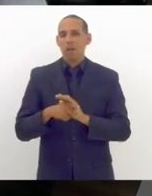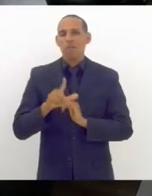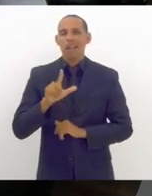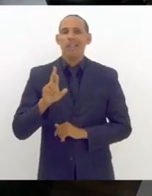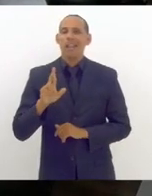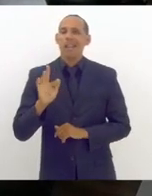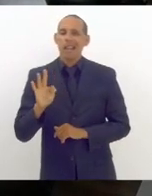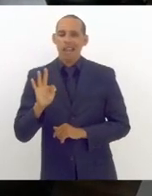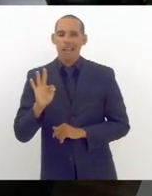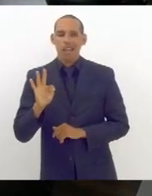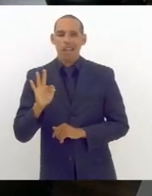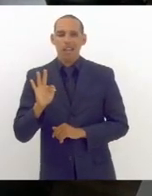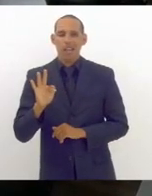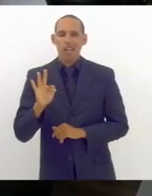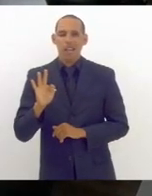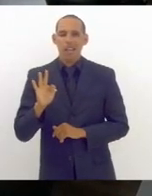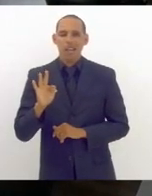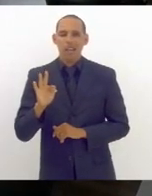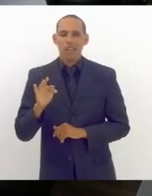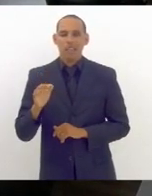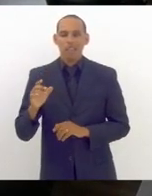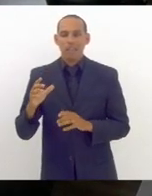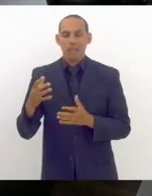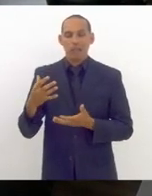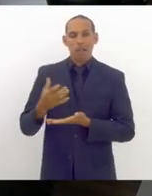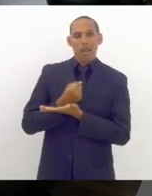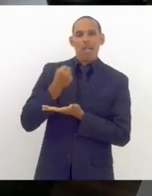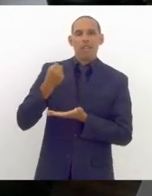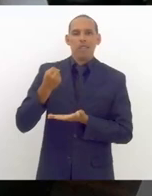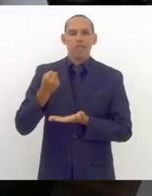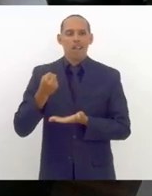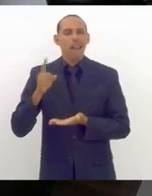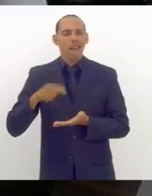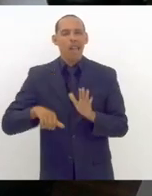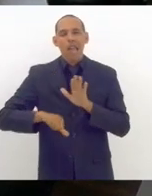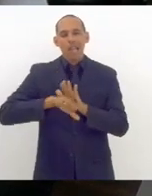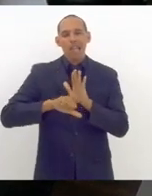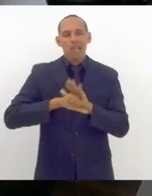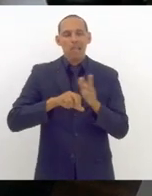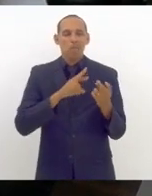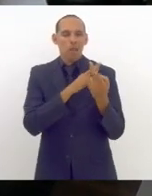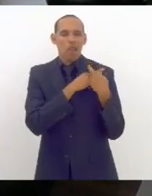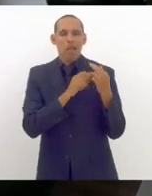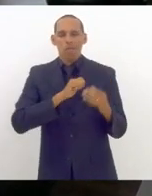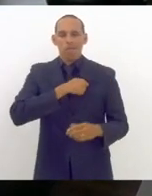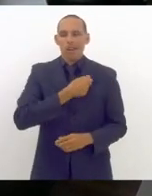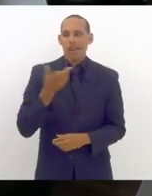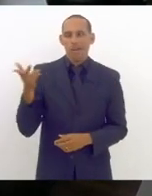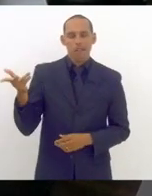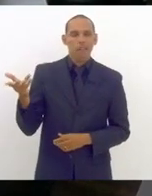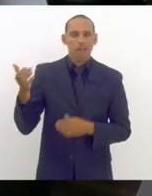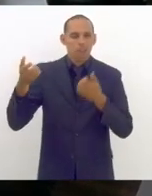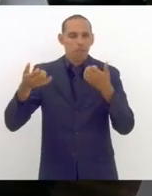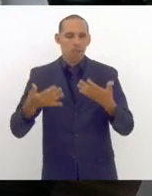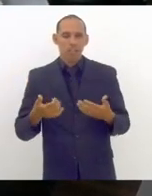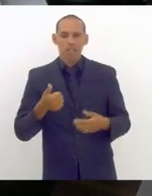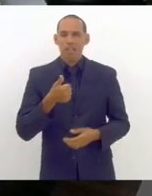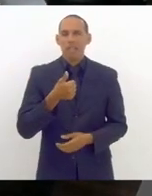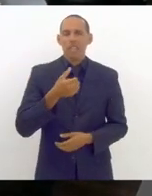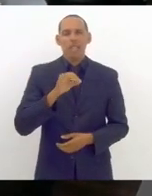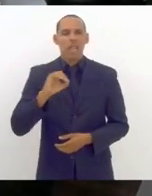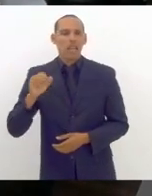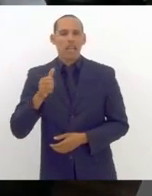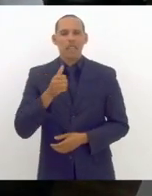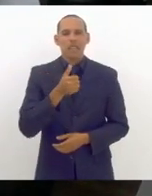RF e cumprir e pecar no crime de responsabilidade ele falou aqui de 100 112